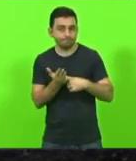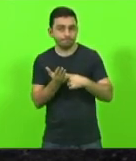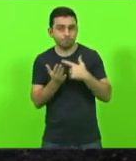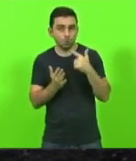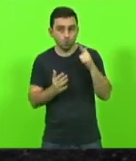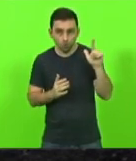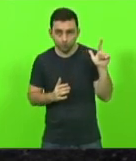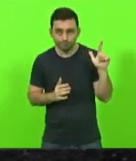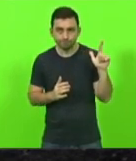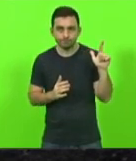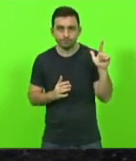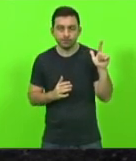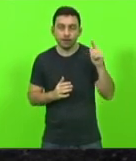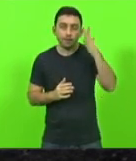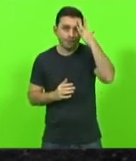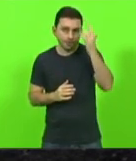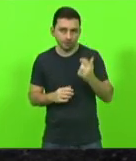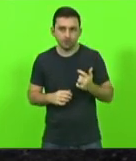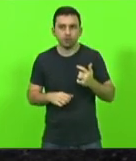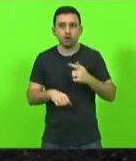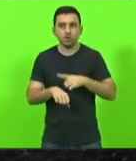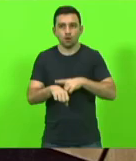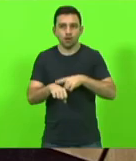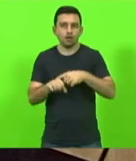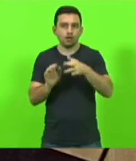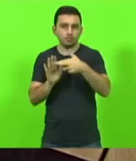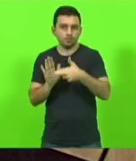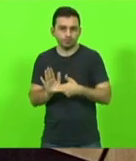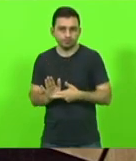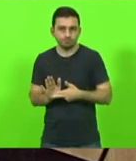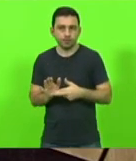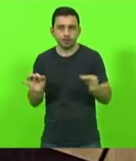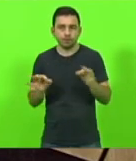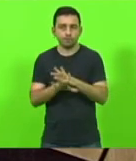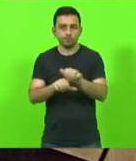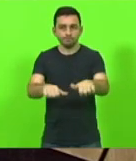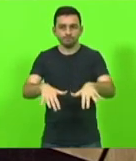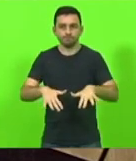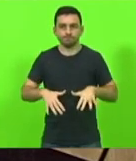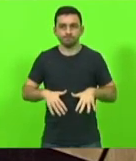ordinária para amanhã, no horário regimental. Está encerrada a presente sessão.